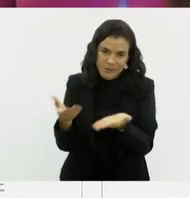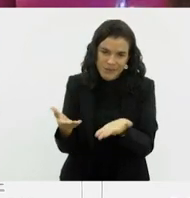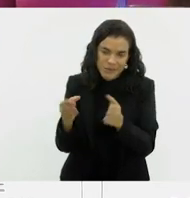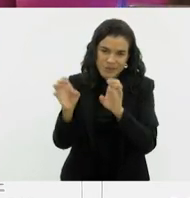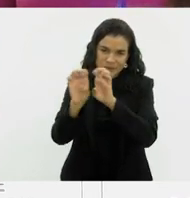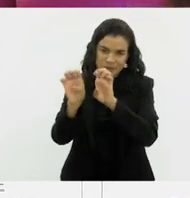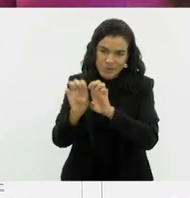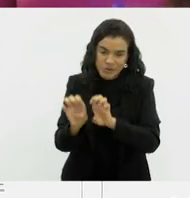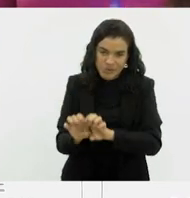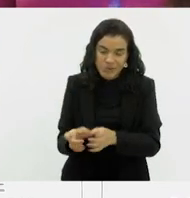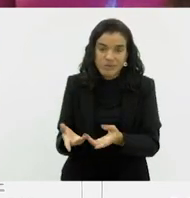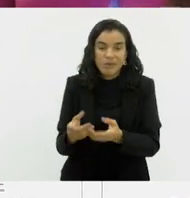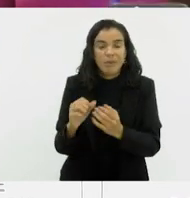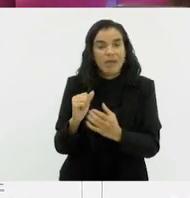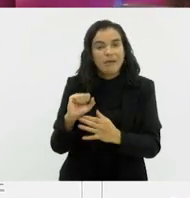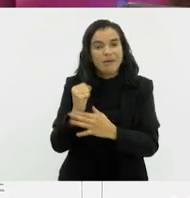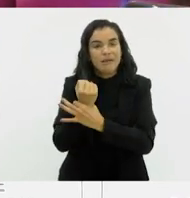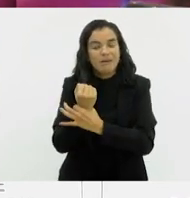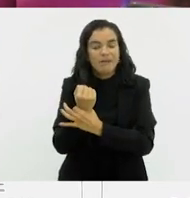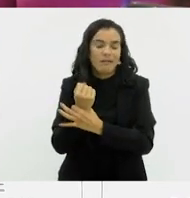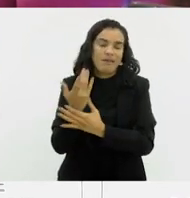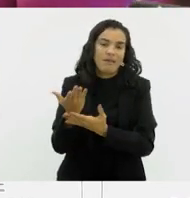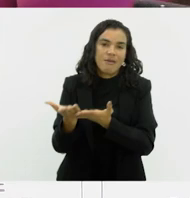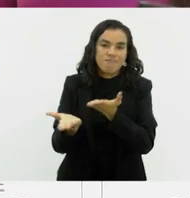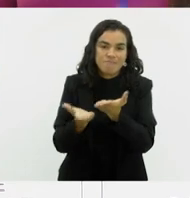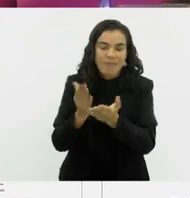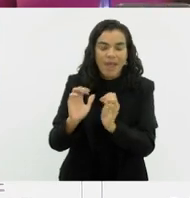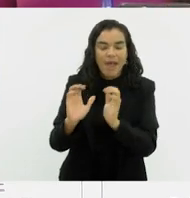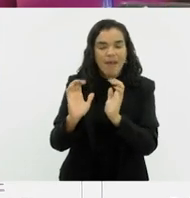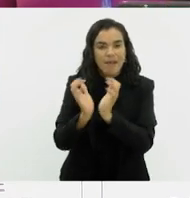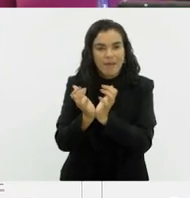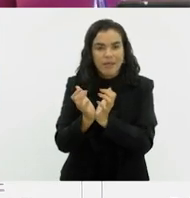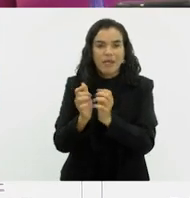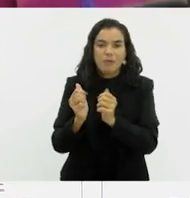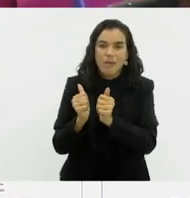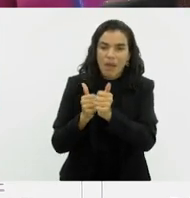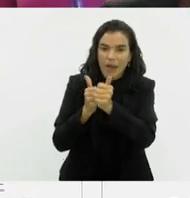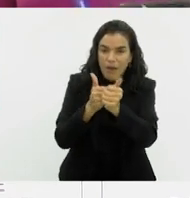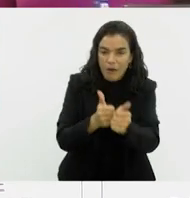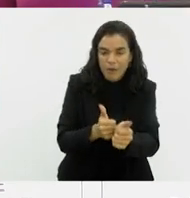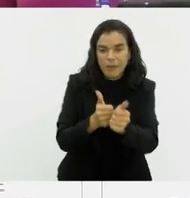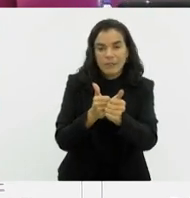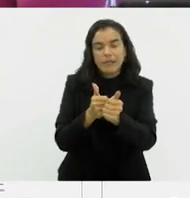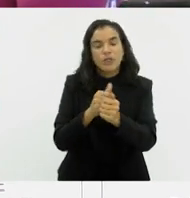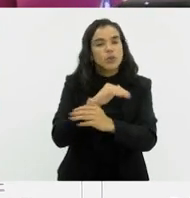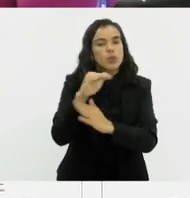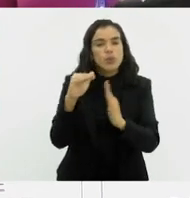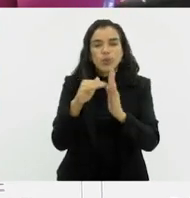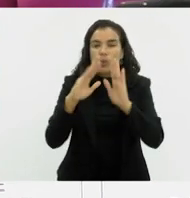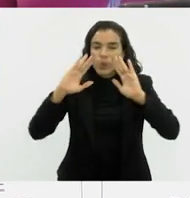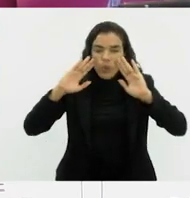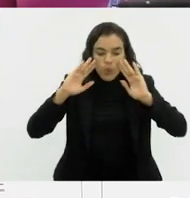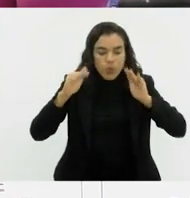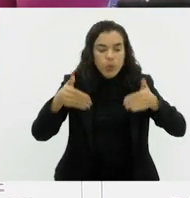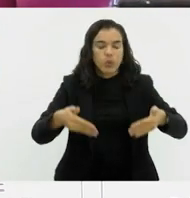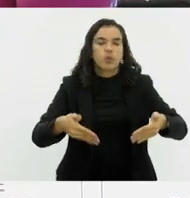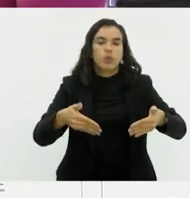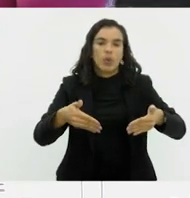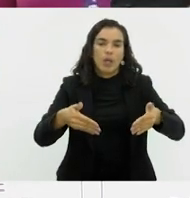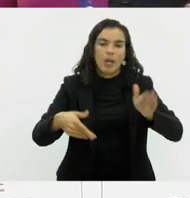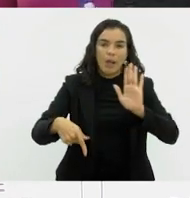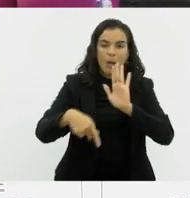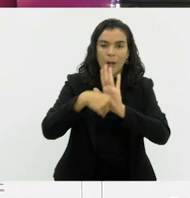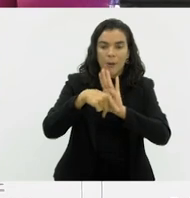estrutural, garantir condições adequadas à equipe assistencial para a realização do acompanhamento, tudo voltado pela